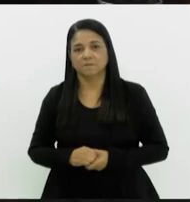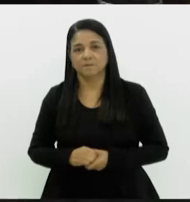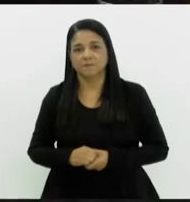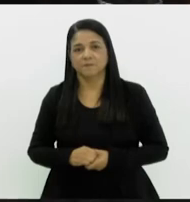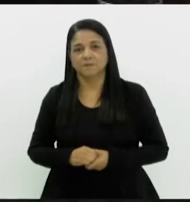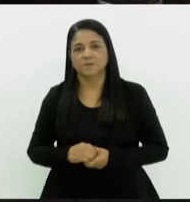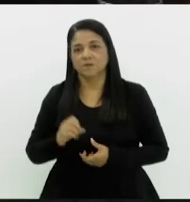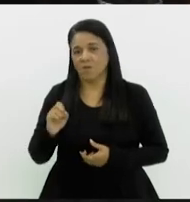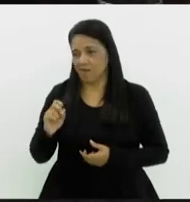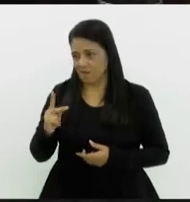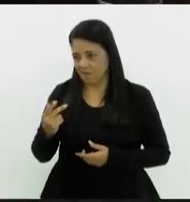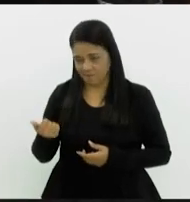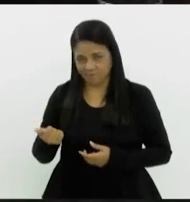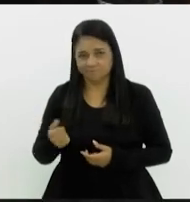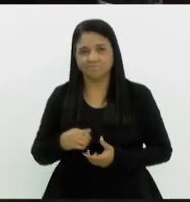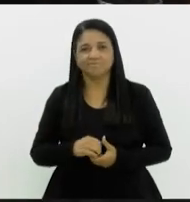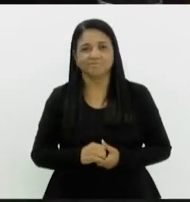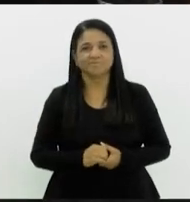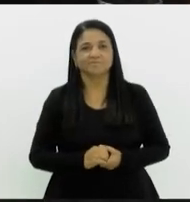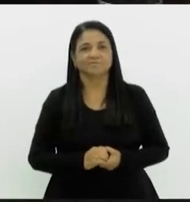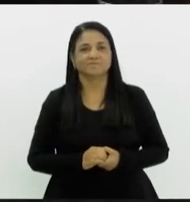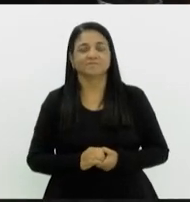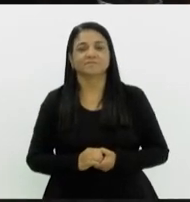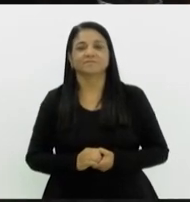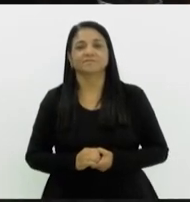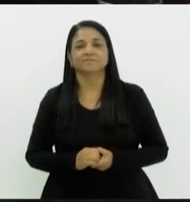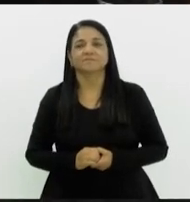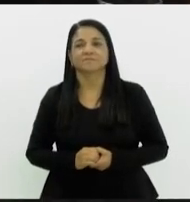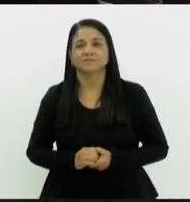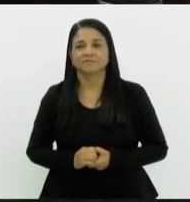Ok, Lucinha. Deputado